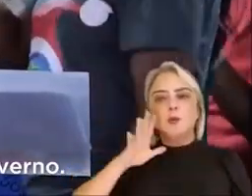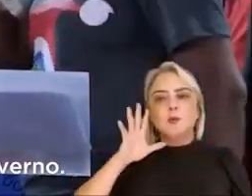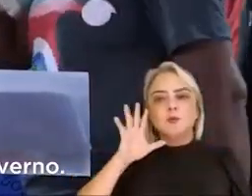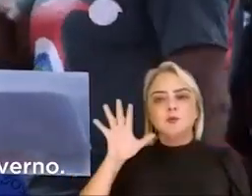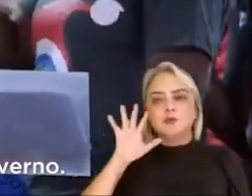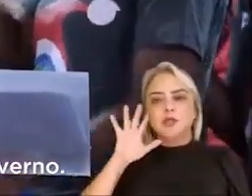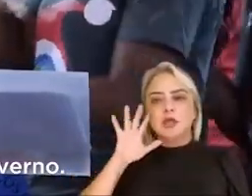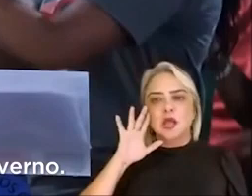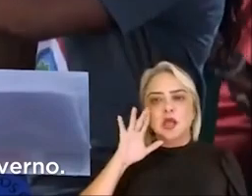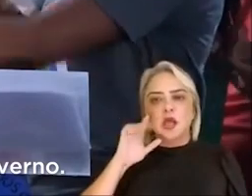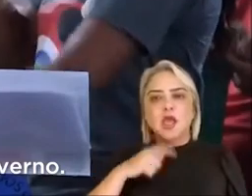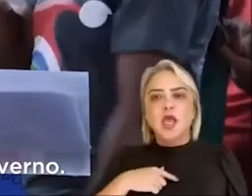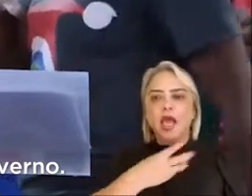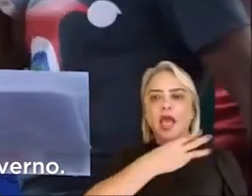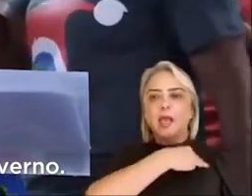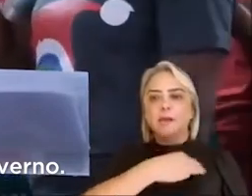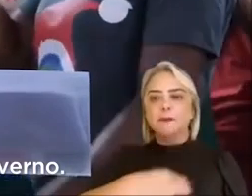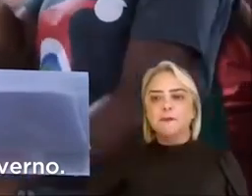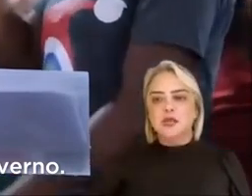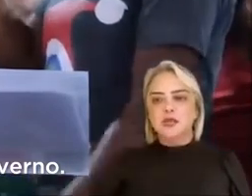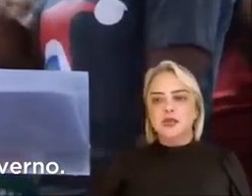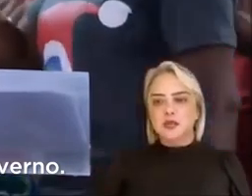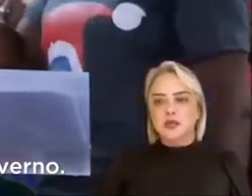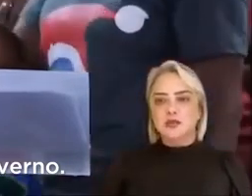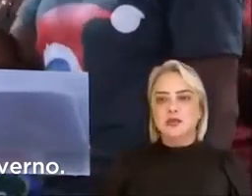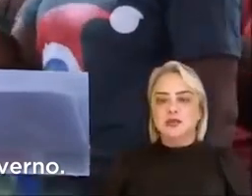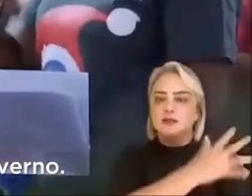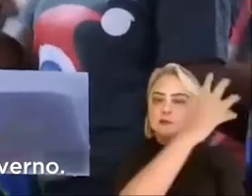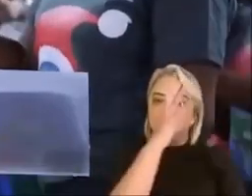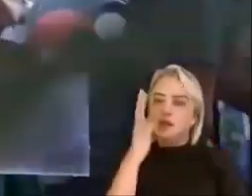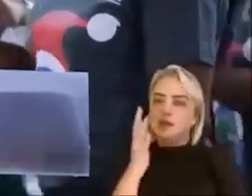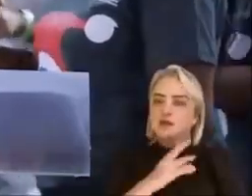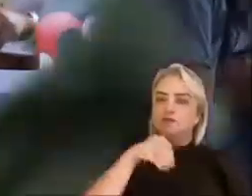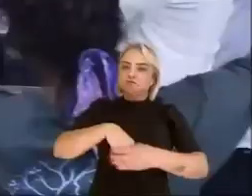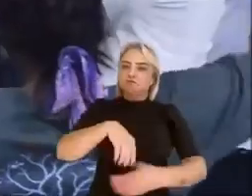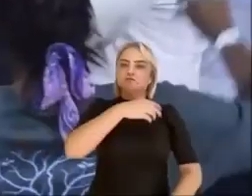ser ministra do meio ambiente dentro do teu governo